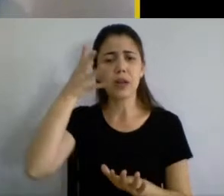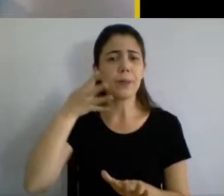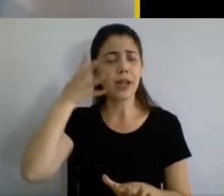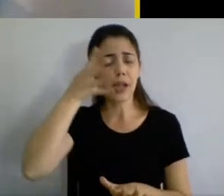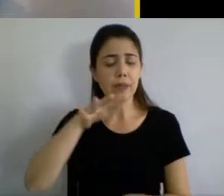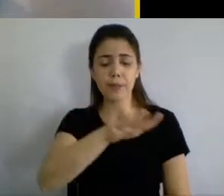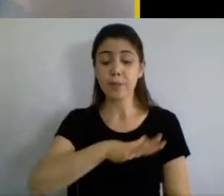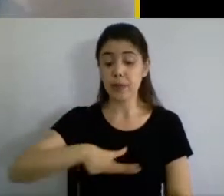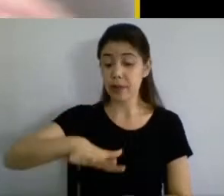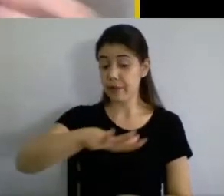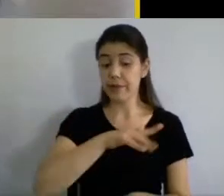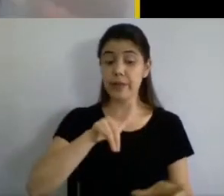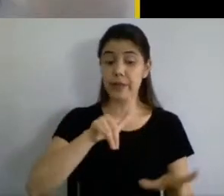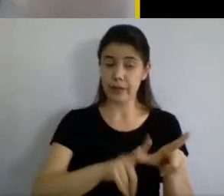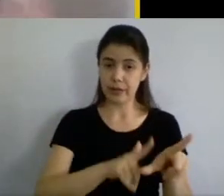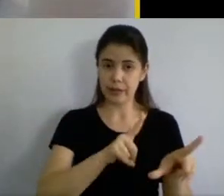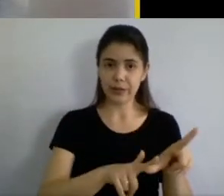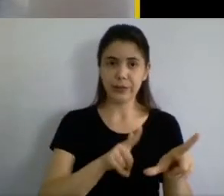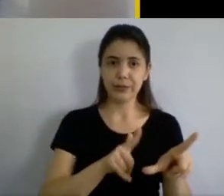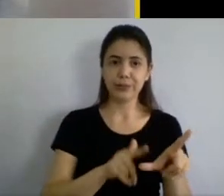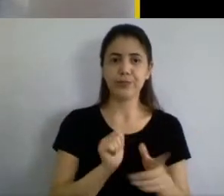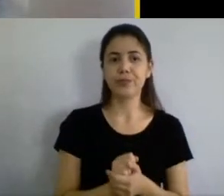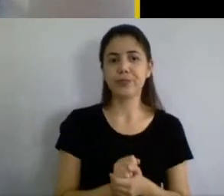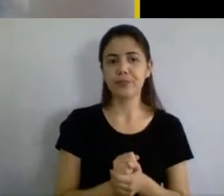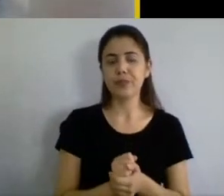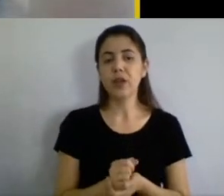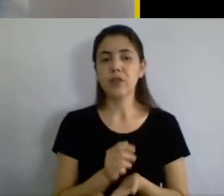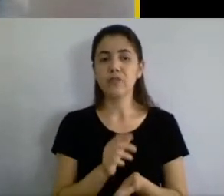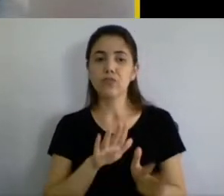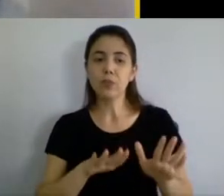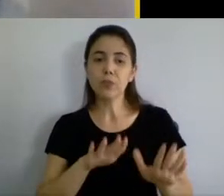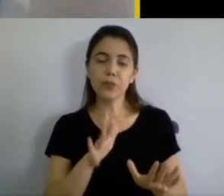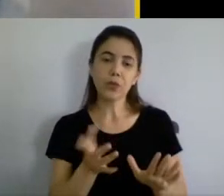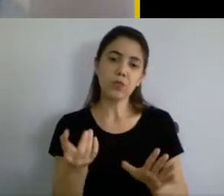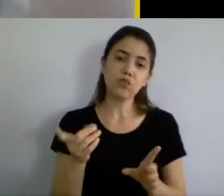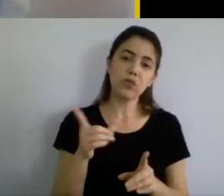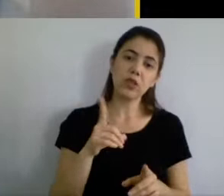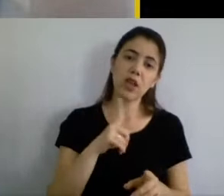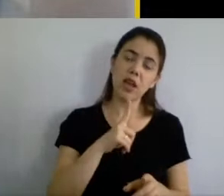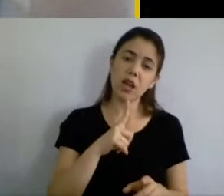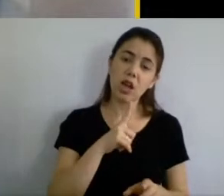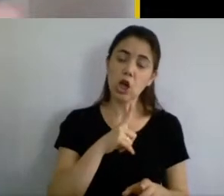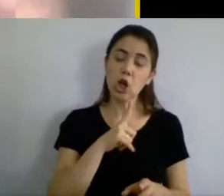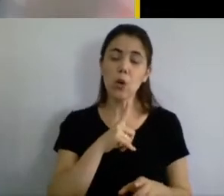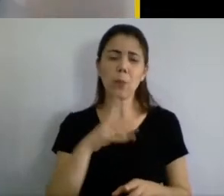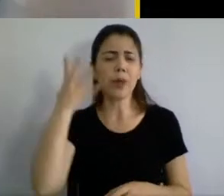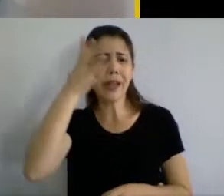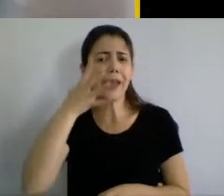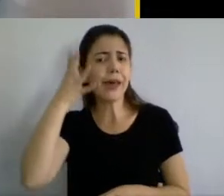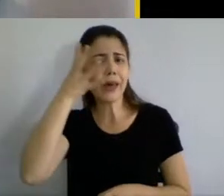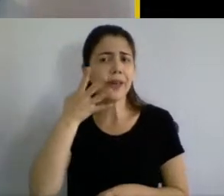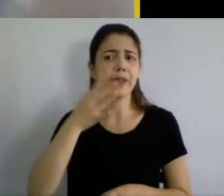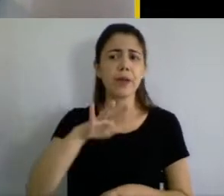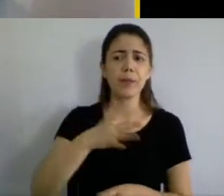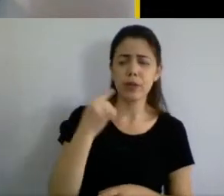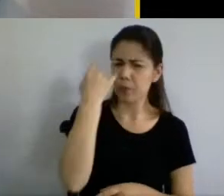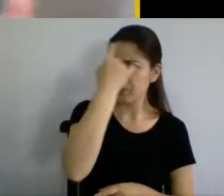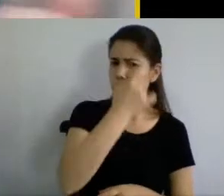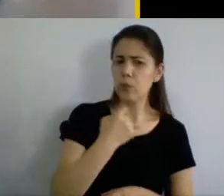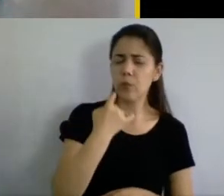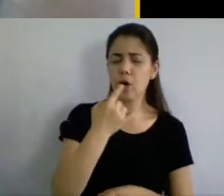Toda semana a gente volta, né, em algum dia da semana, com palestras de uma hora, seguidas de